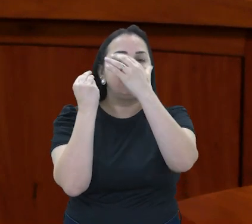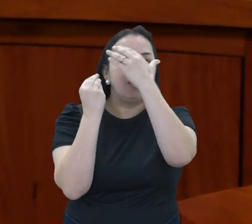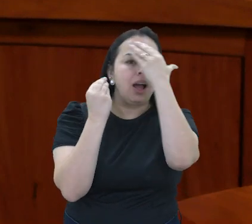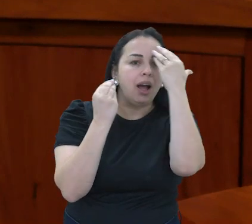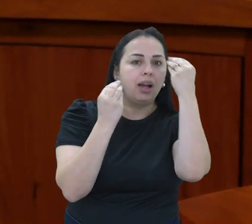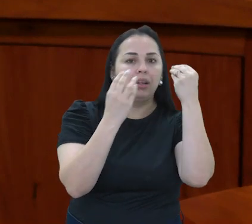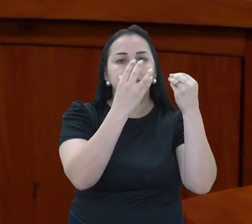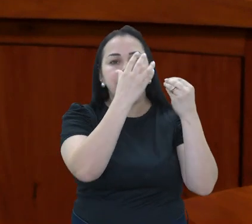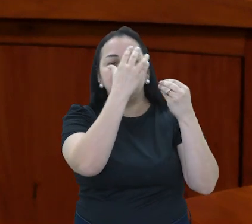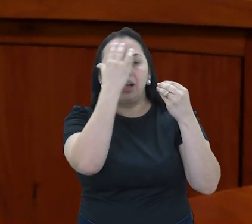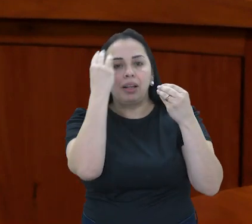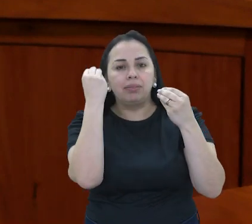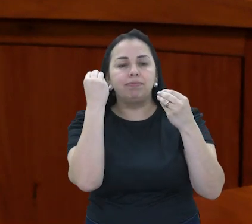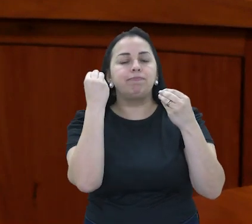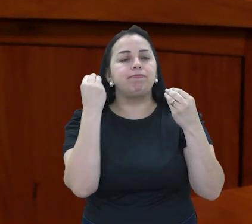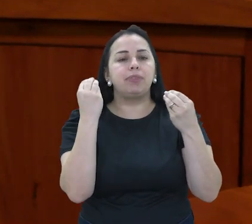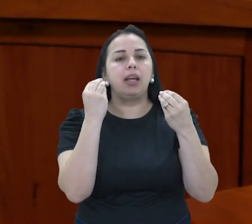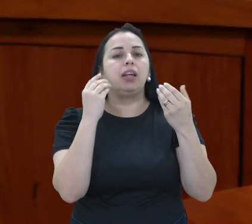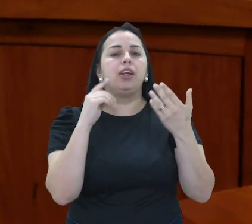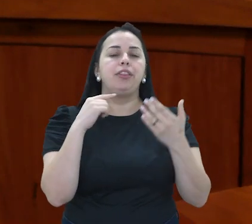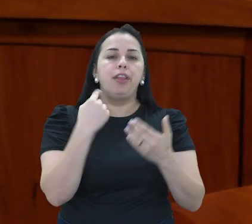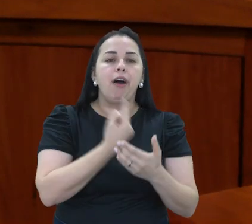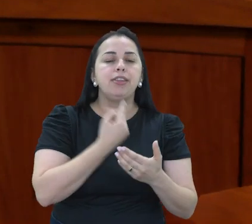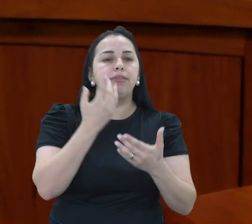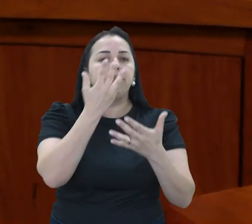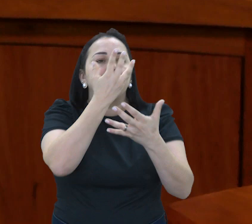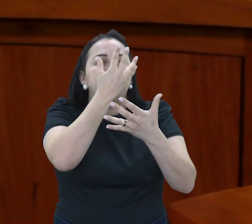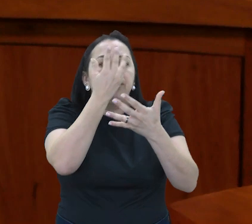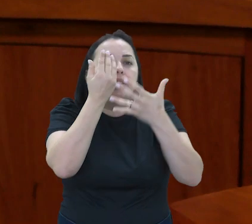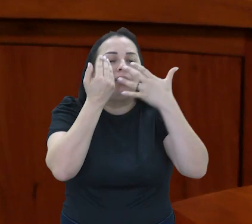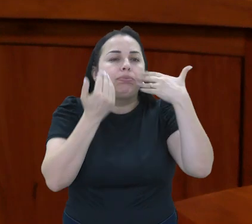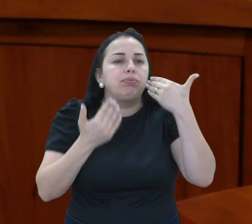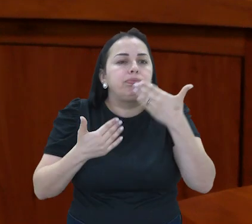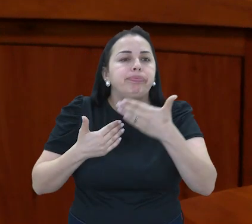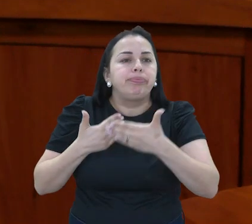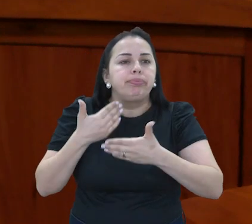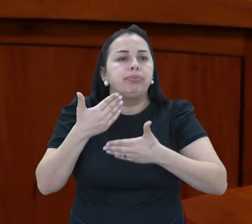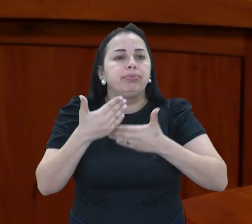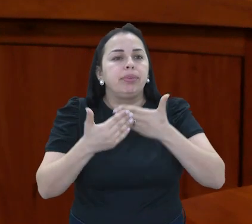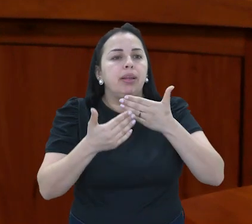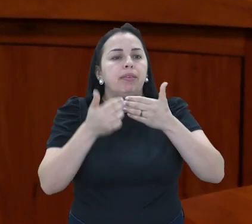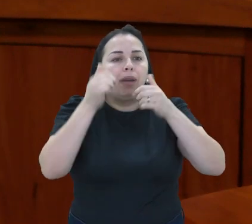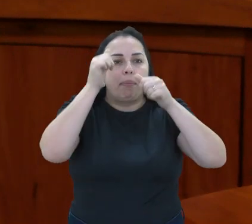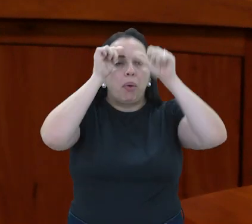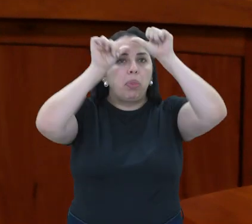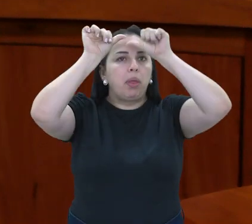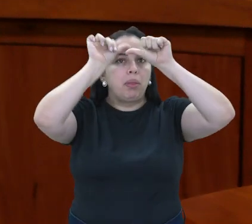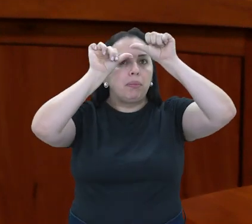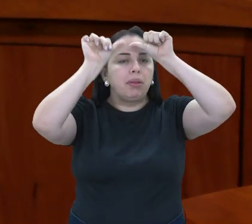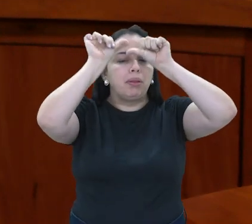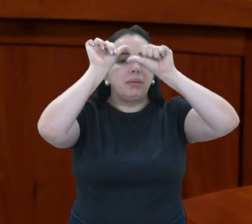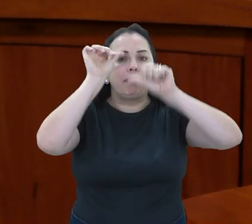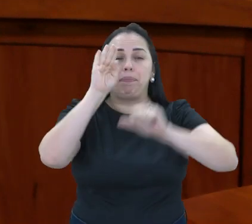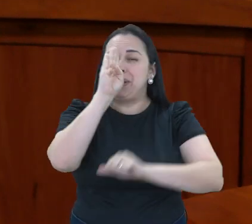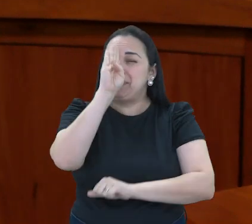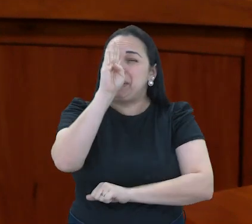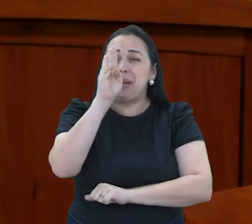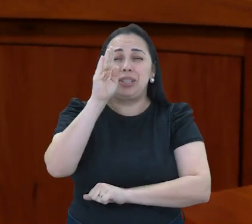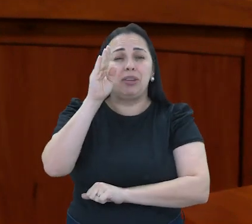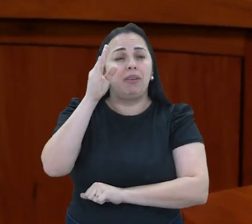as nossas funções cognitivas, né? Ela vai fazendo com que as nossas funções cognitivas fiquem